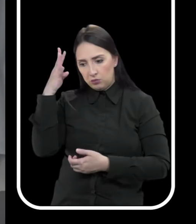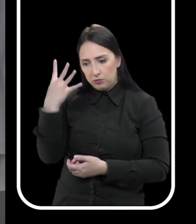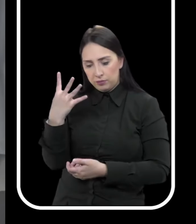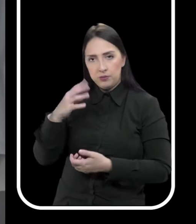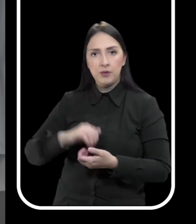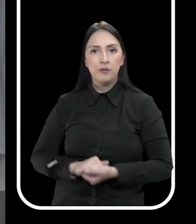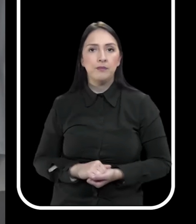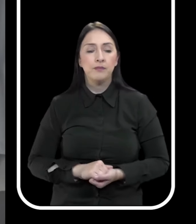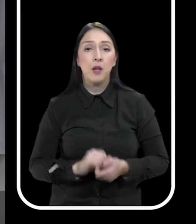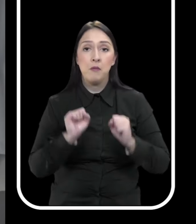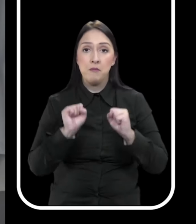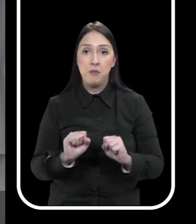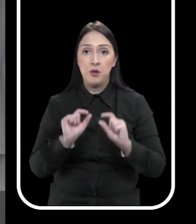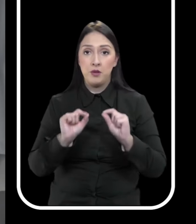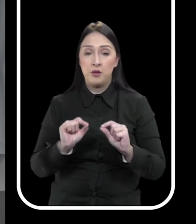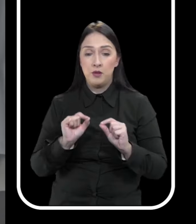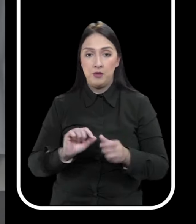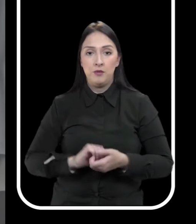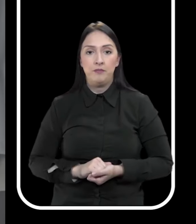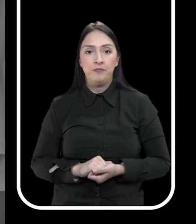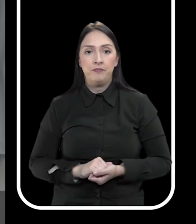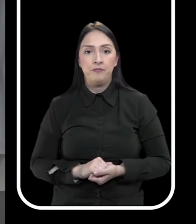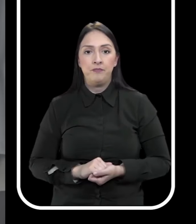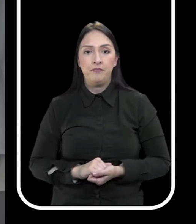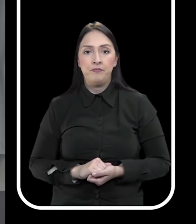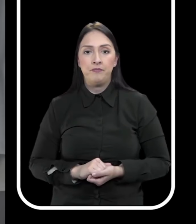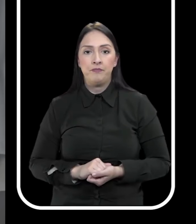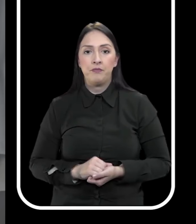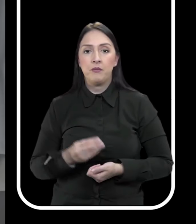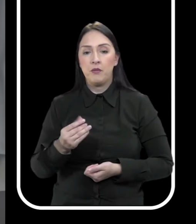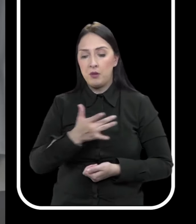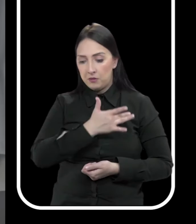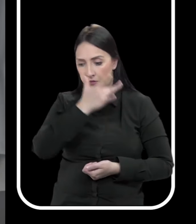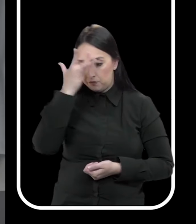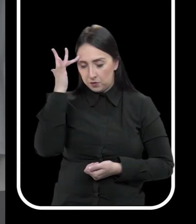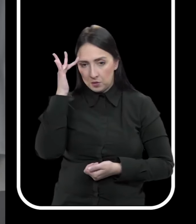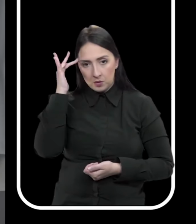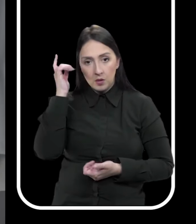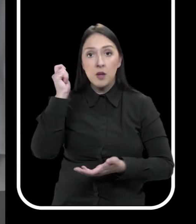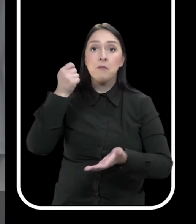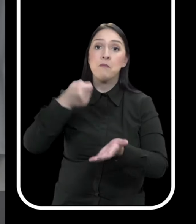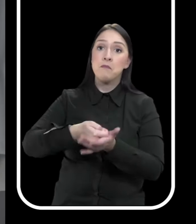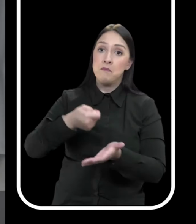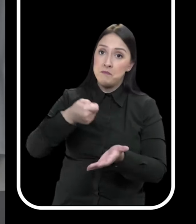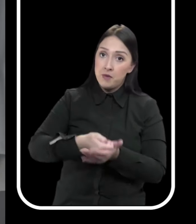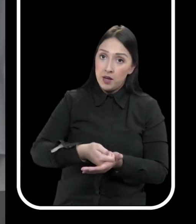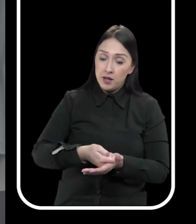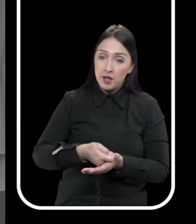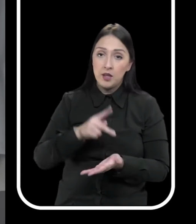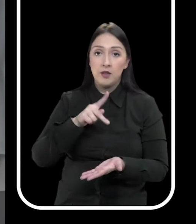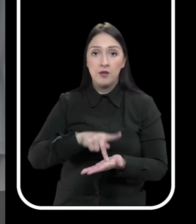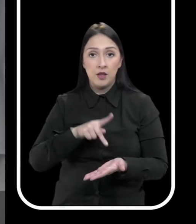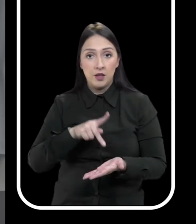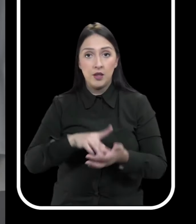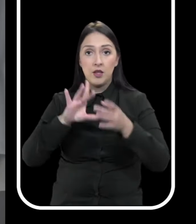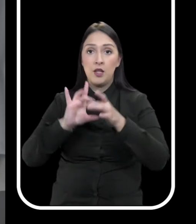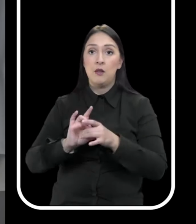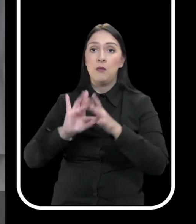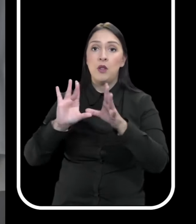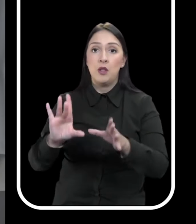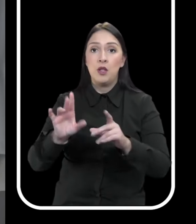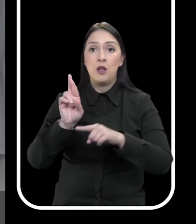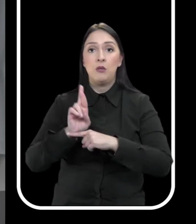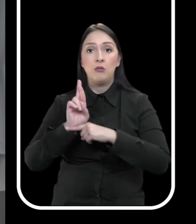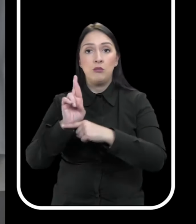tomador de decisão, ele possa ir para as pessoas lá que realmente pagam, que são as pessoas que